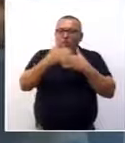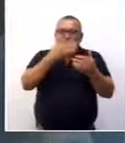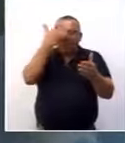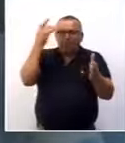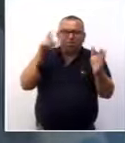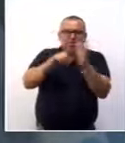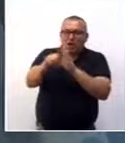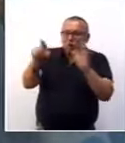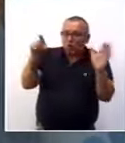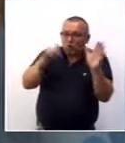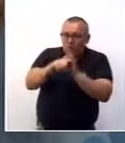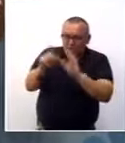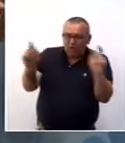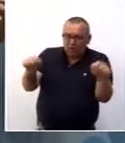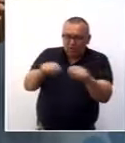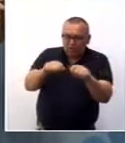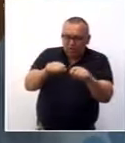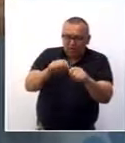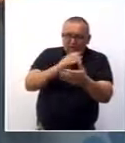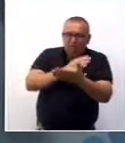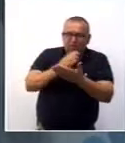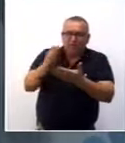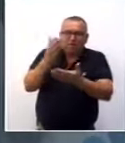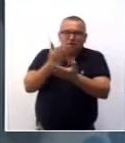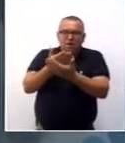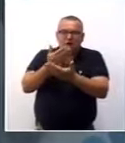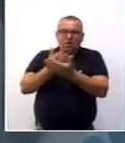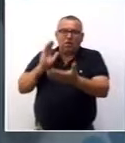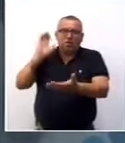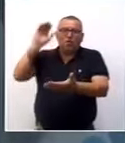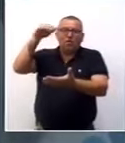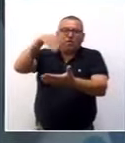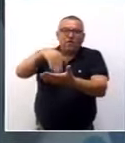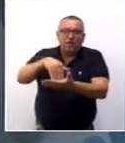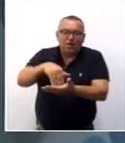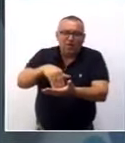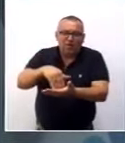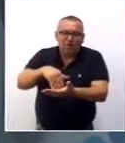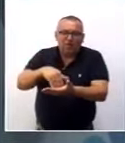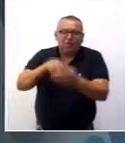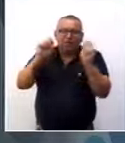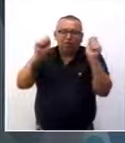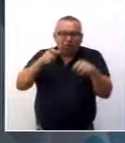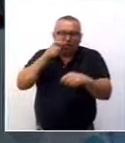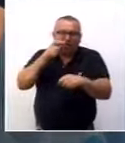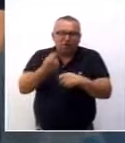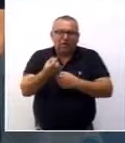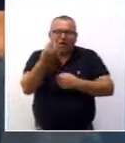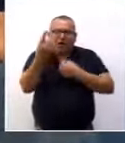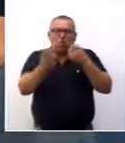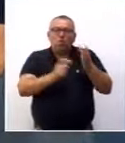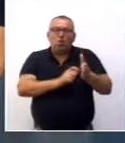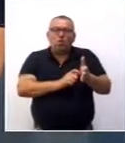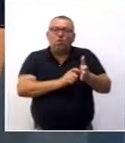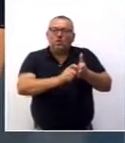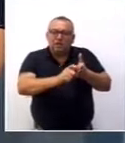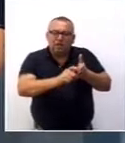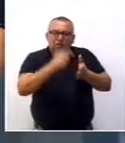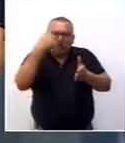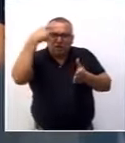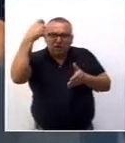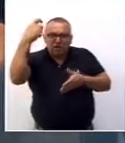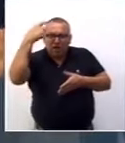feito ou que eu possa fazer no início dessa aula, ao final dela, nós podemos rever alguns conceitos, podemos rever algumas